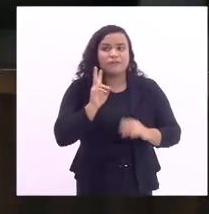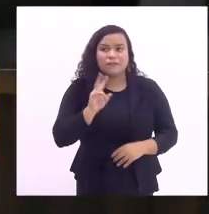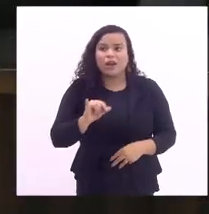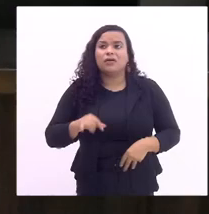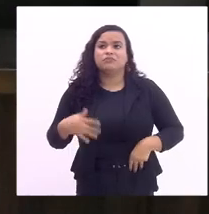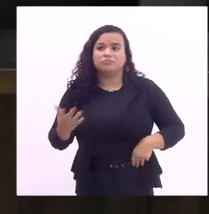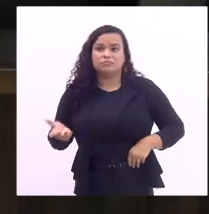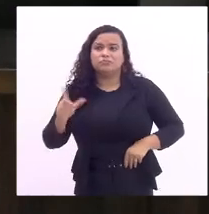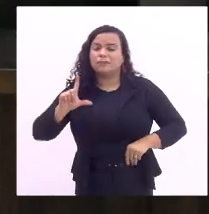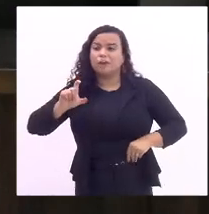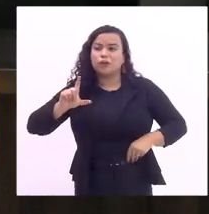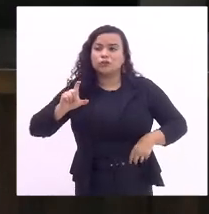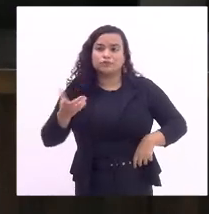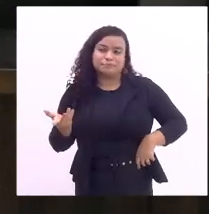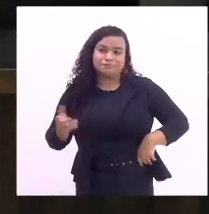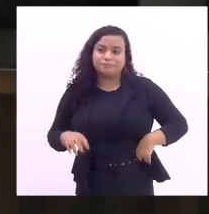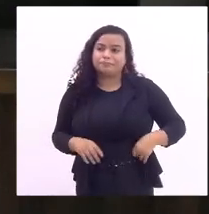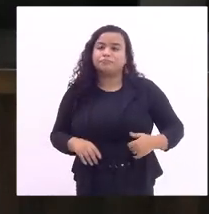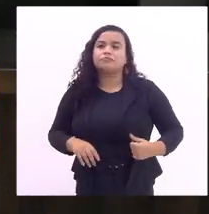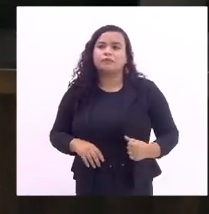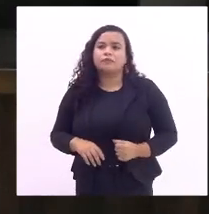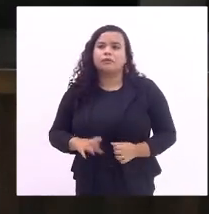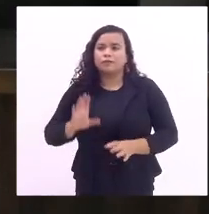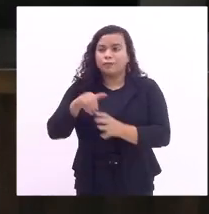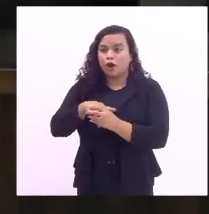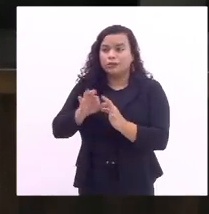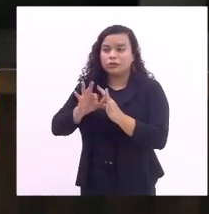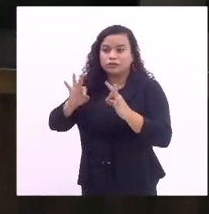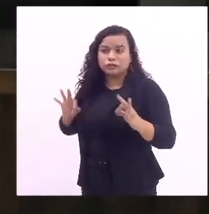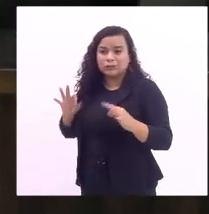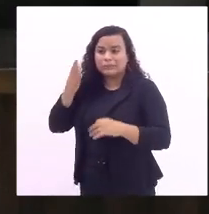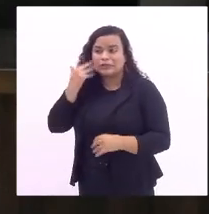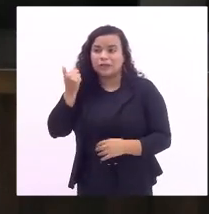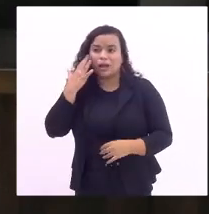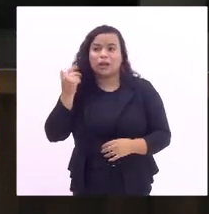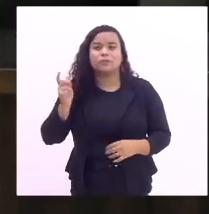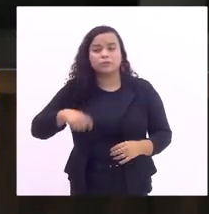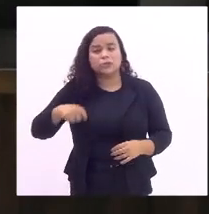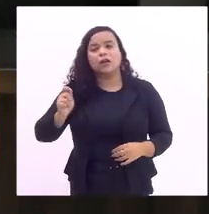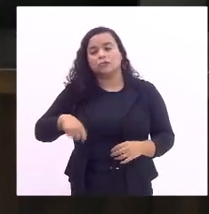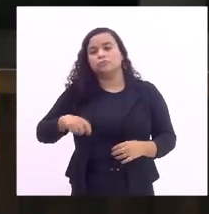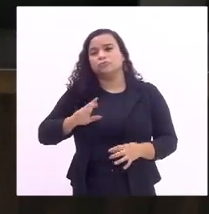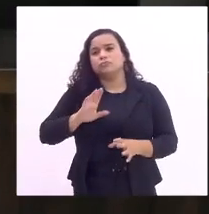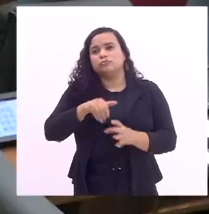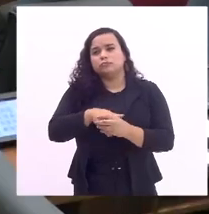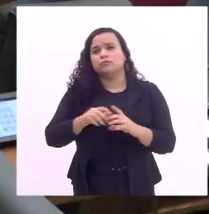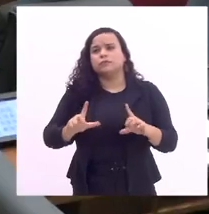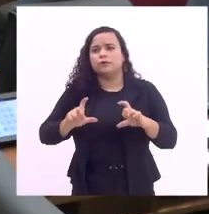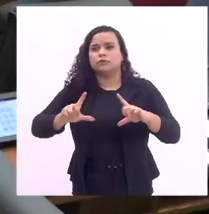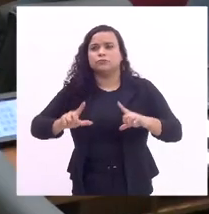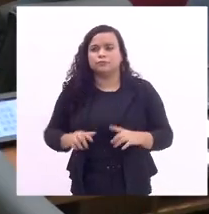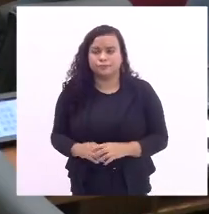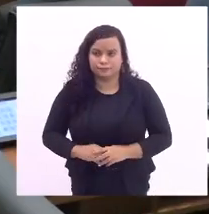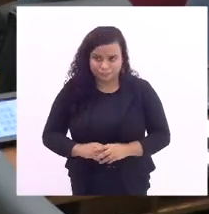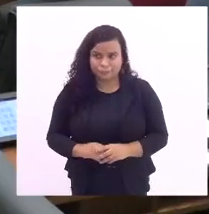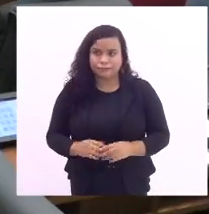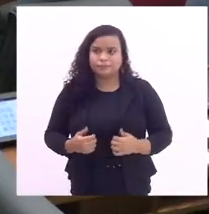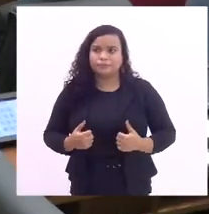com a fotografia. Quem vota à distância sabe disso. Entendeu? Eu acho que vai...